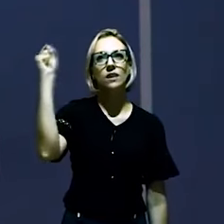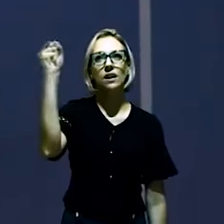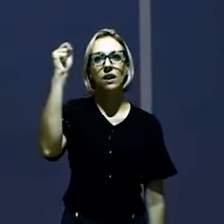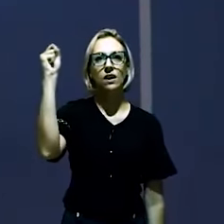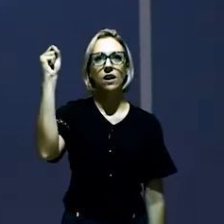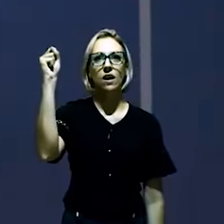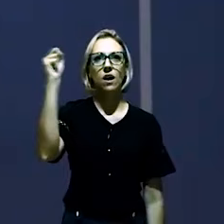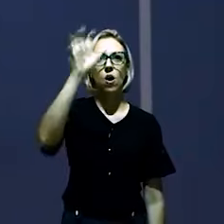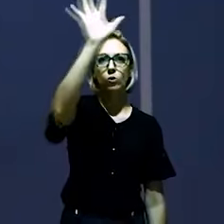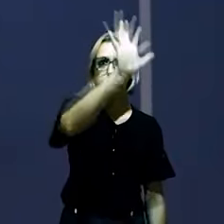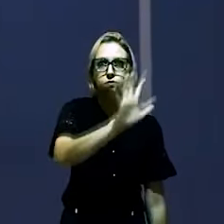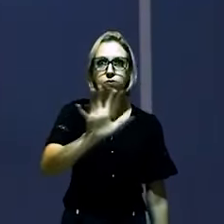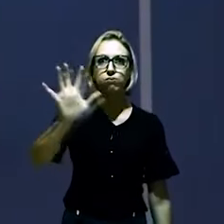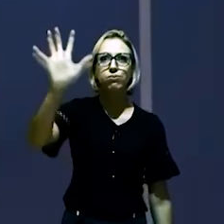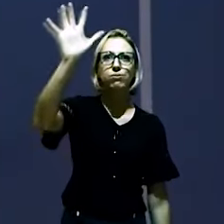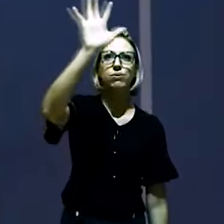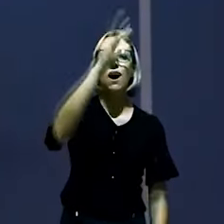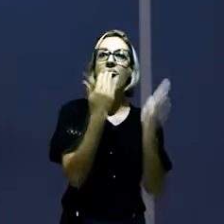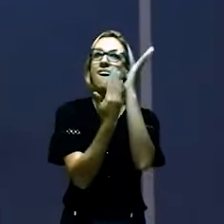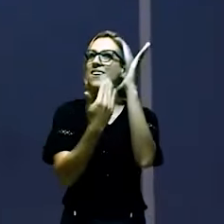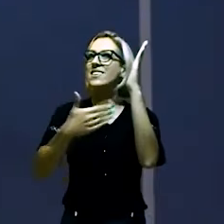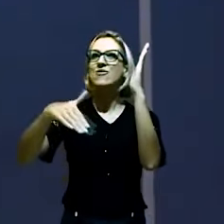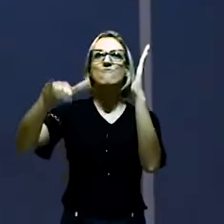toda a parte azul, nesses dois extremos.